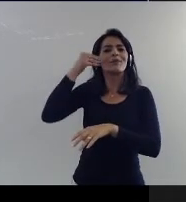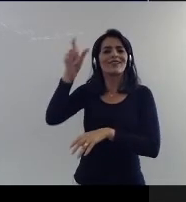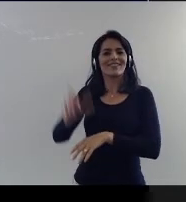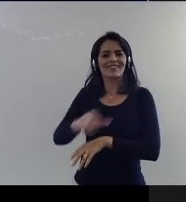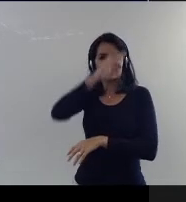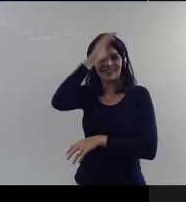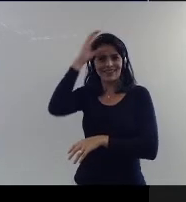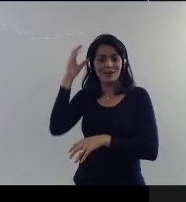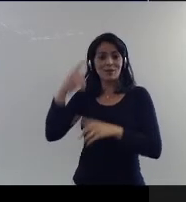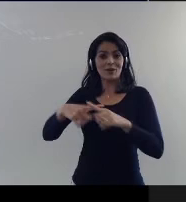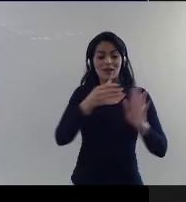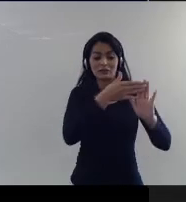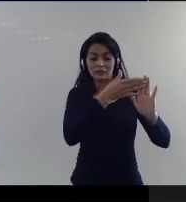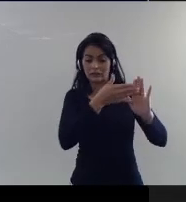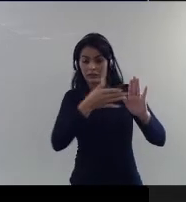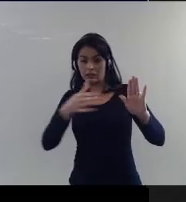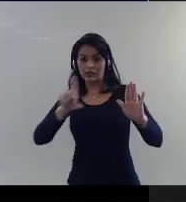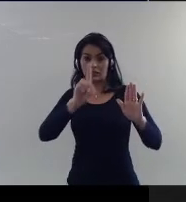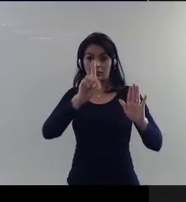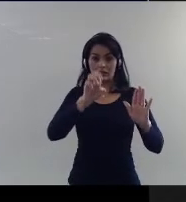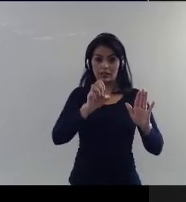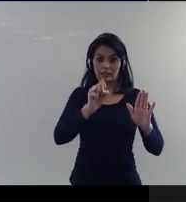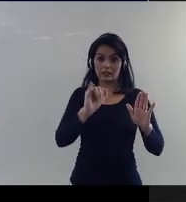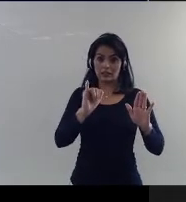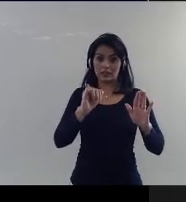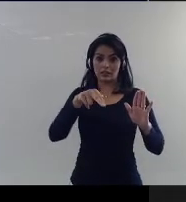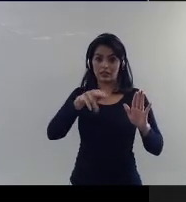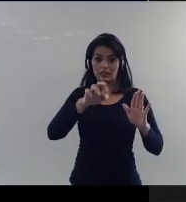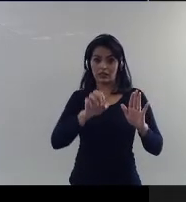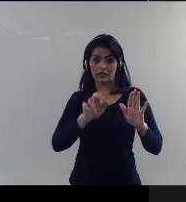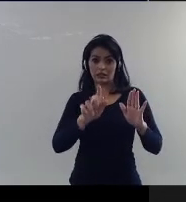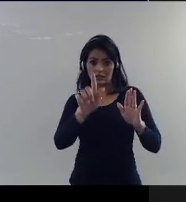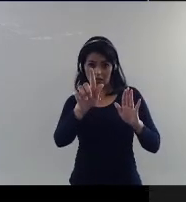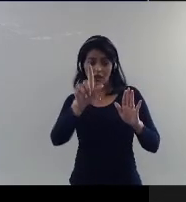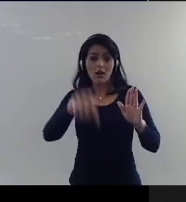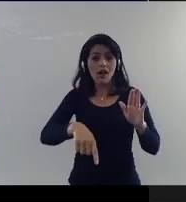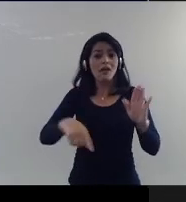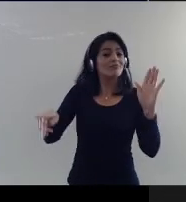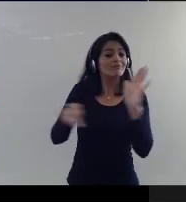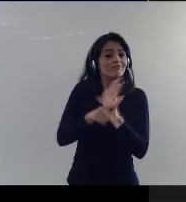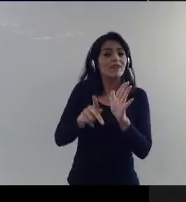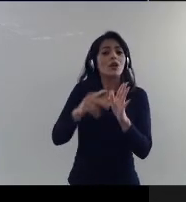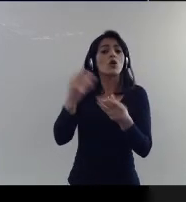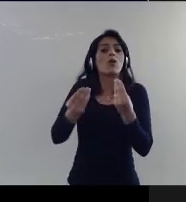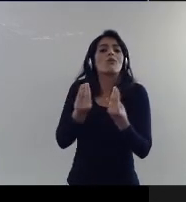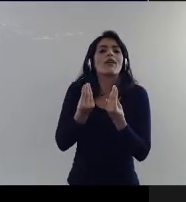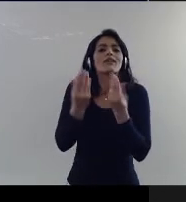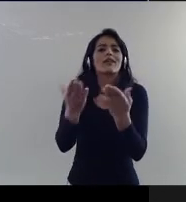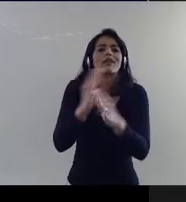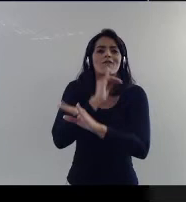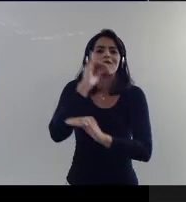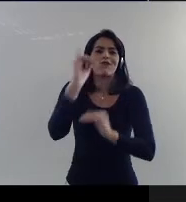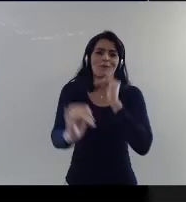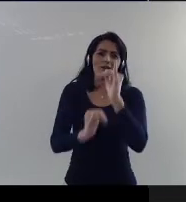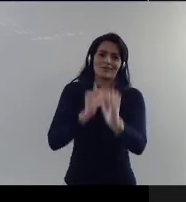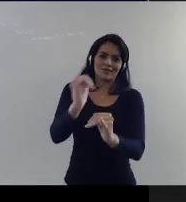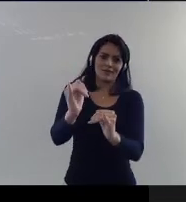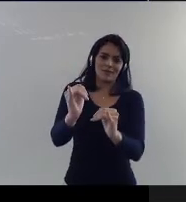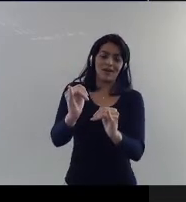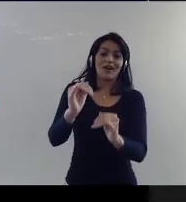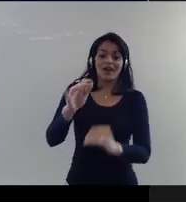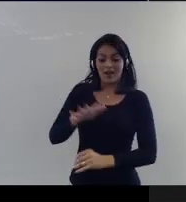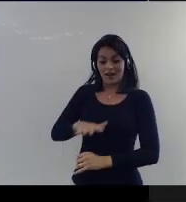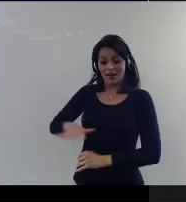dessa trajetória do design que começa lá no dado, é a camada final, é como é que a gente entrega a informação. E essa área,